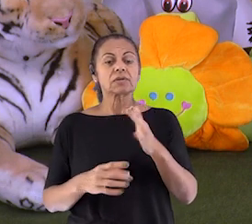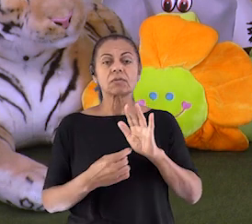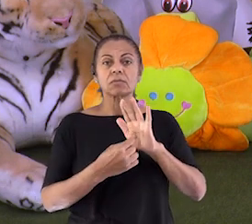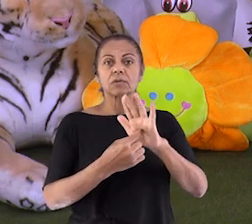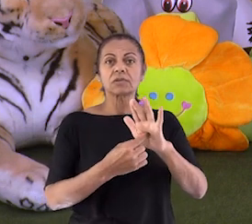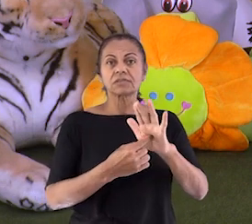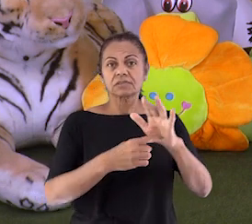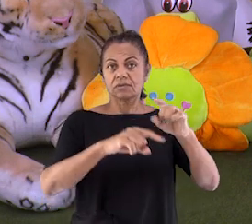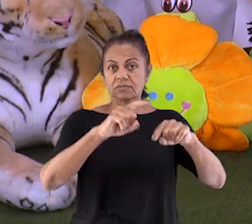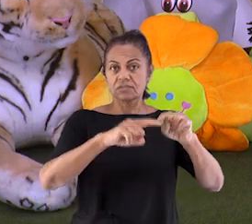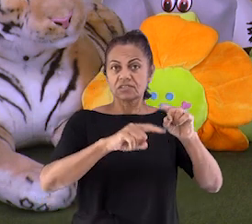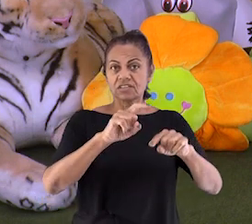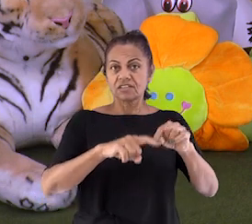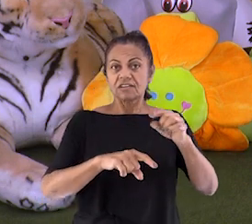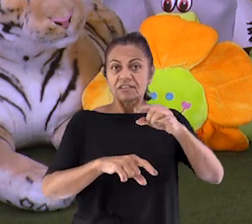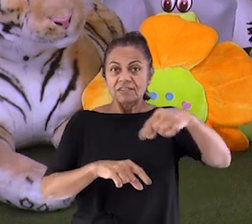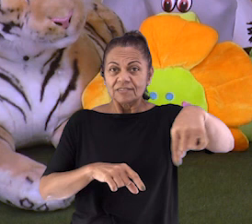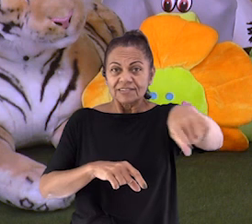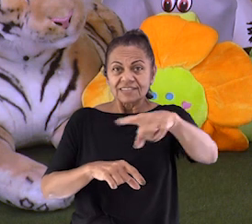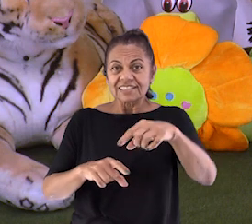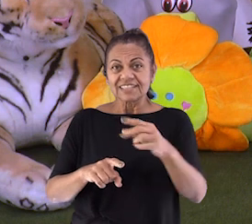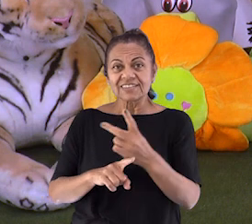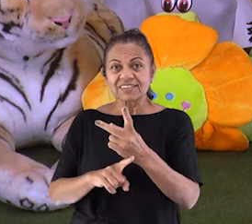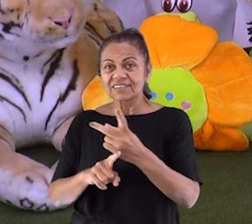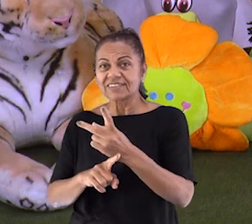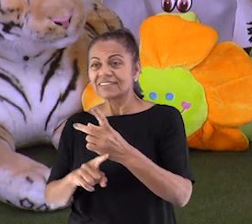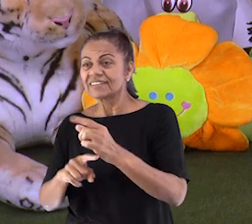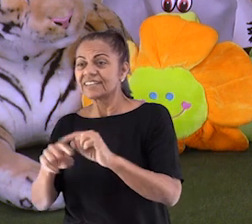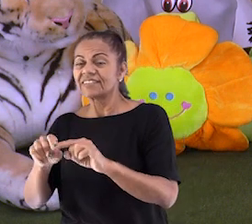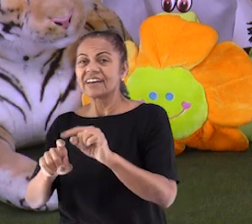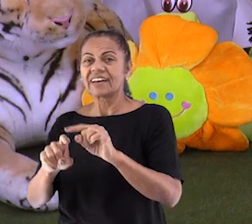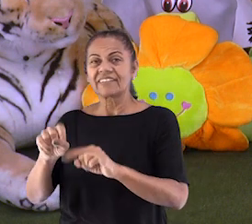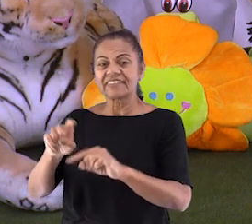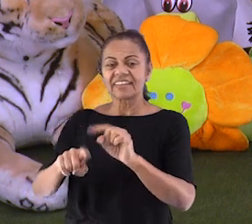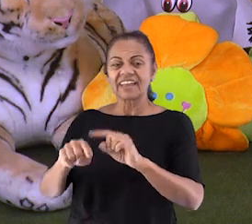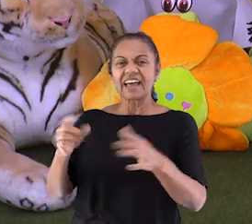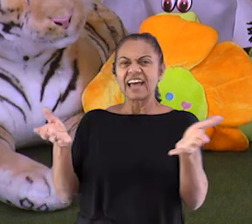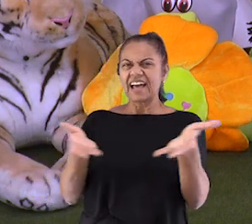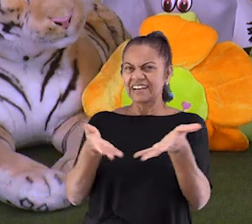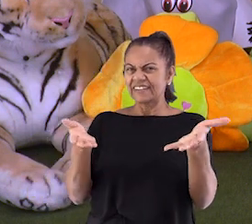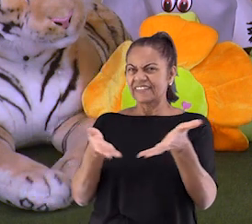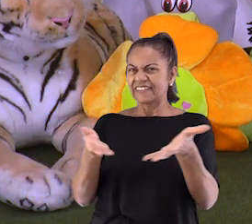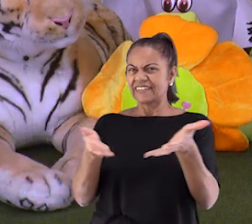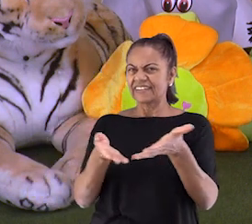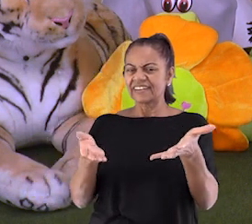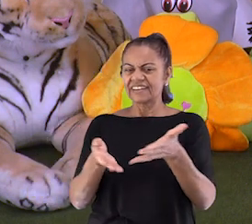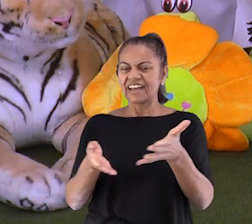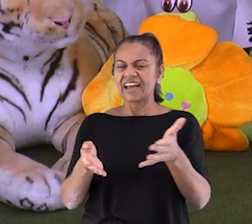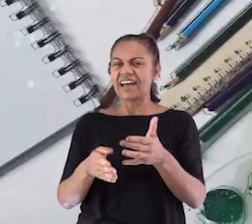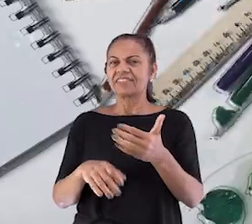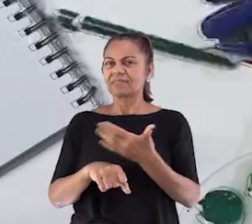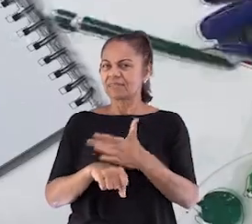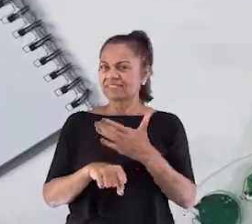cor aí na sua caixa. Combinado? Então vamos lá! Mão na massa, galerinha!